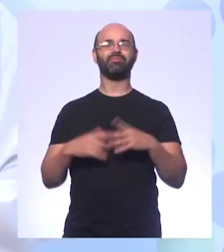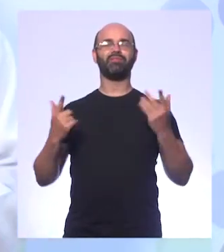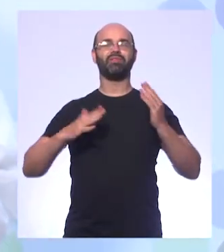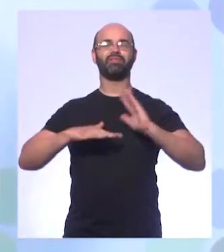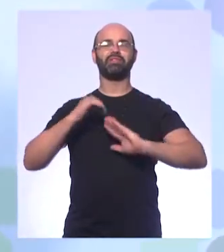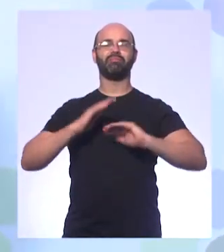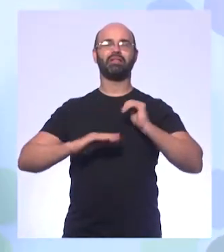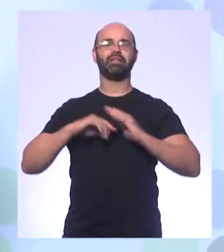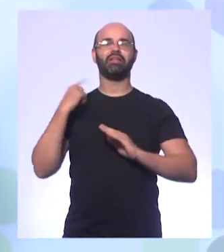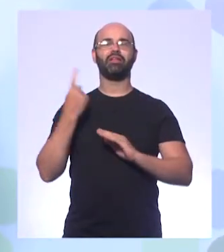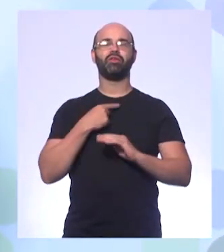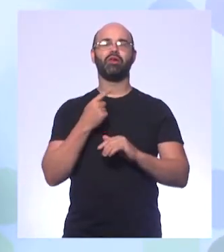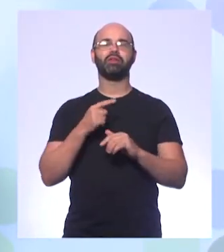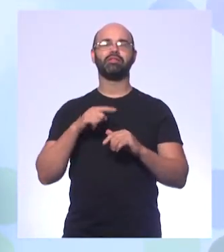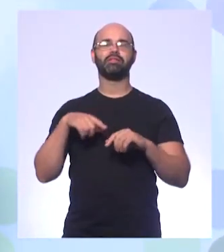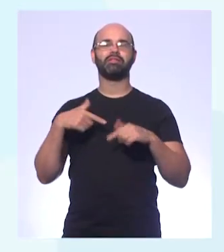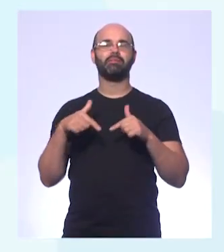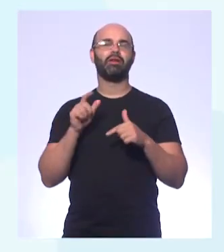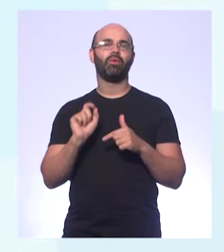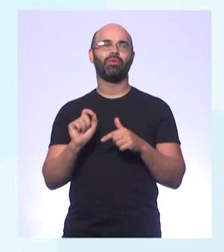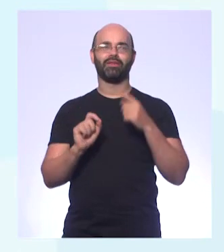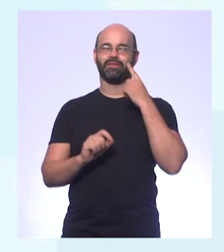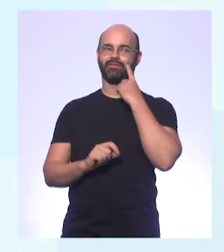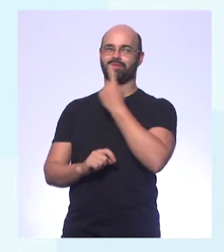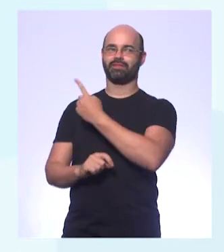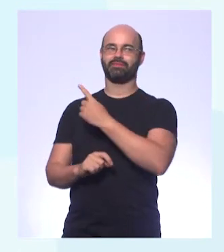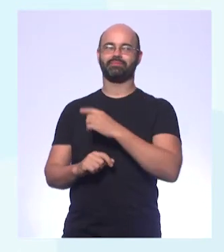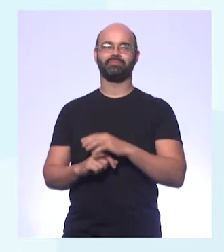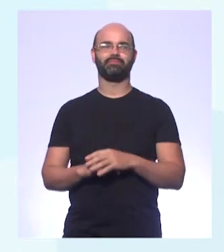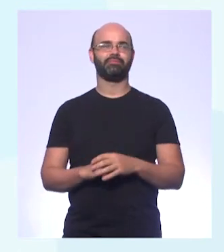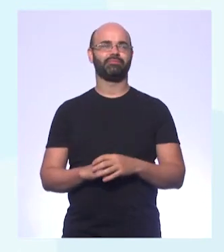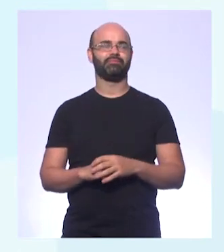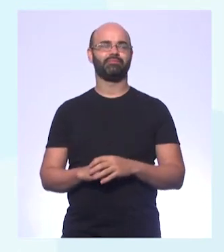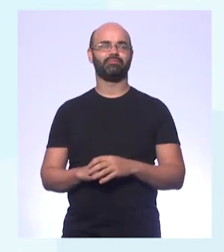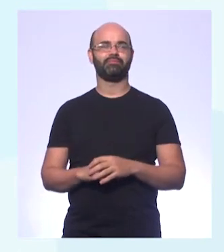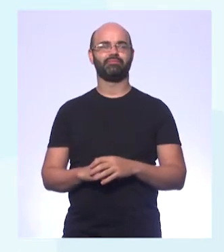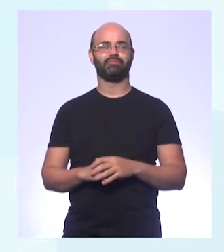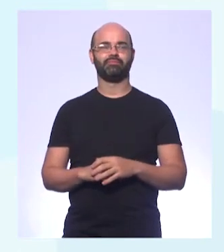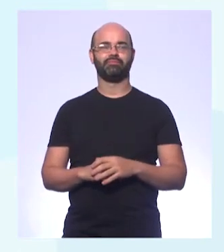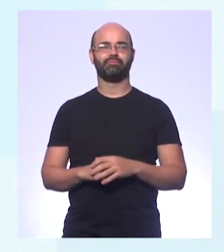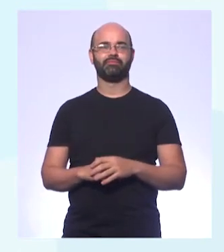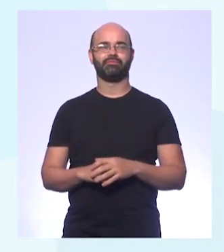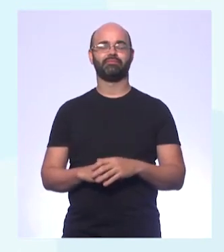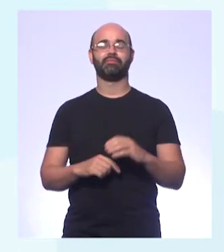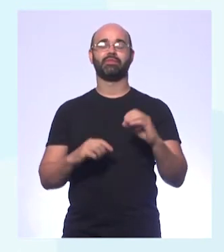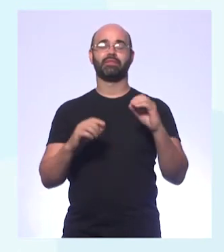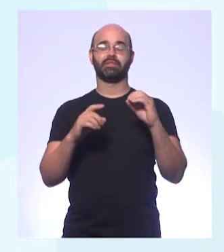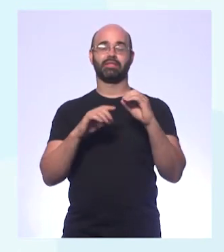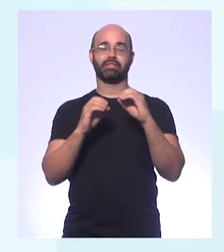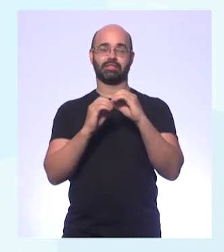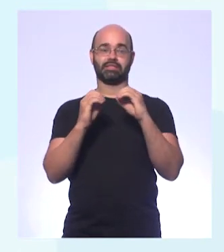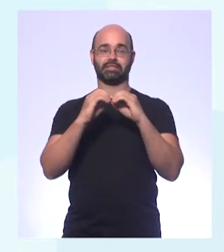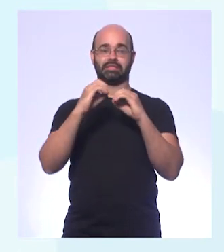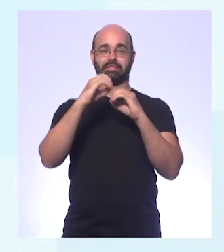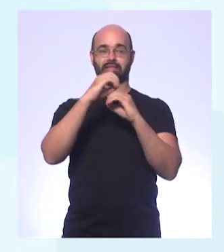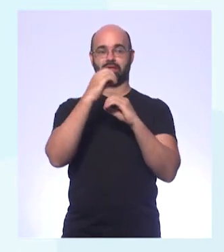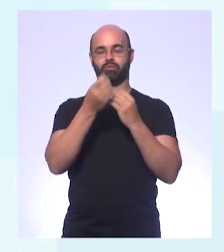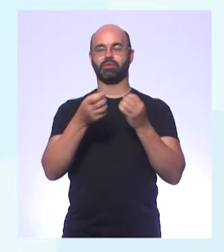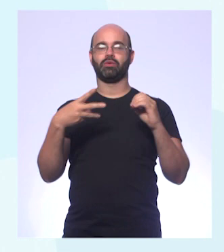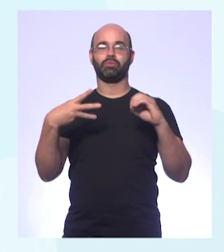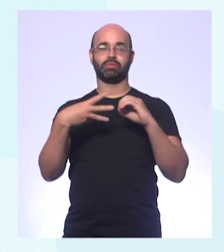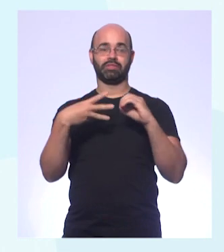vai trabalhar hoje, então? Então tá aí, ó. Relacionar as funções vitais das células e seus